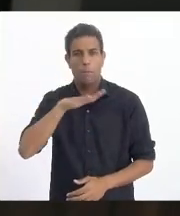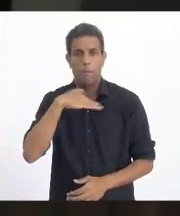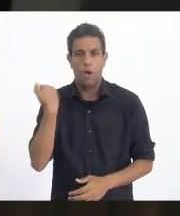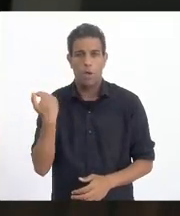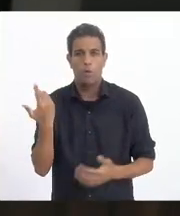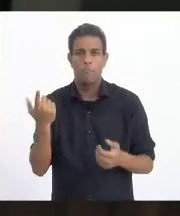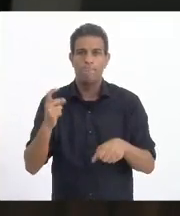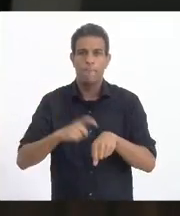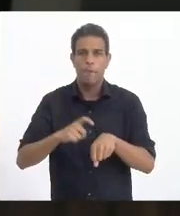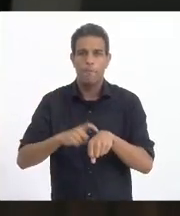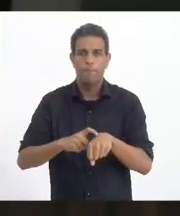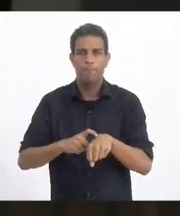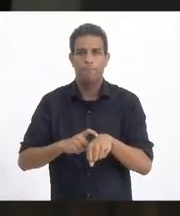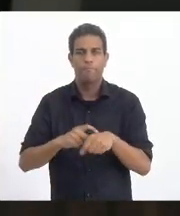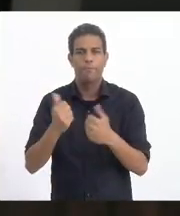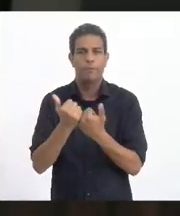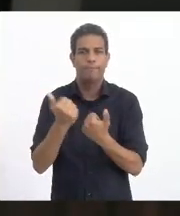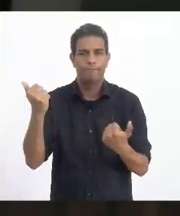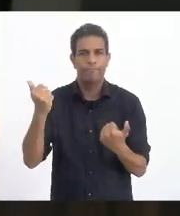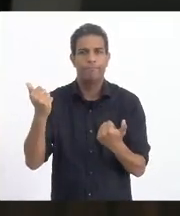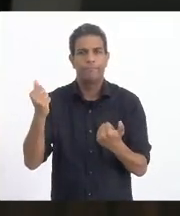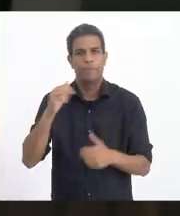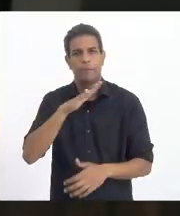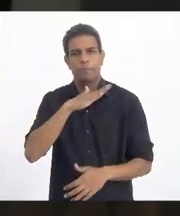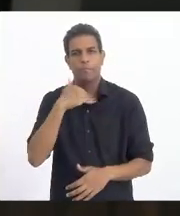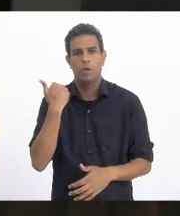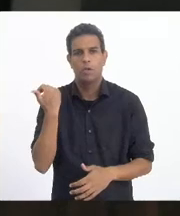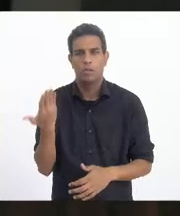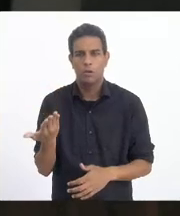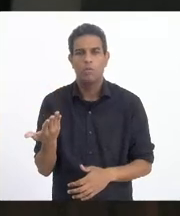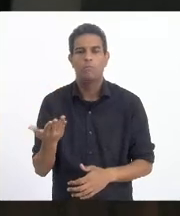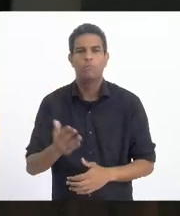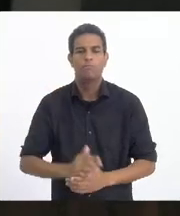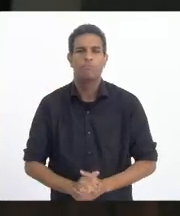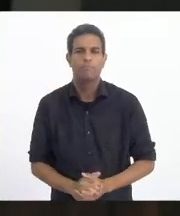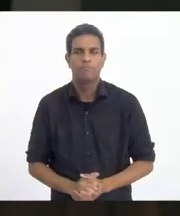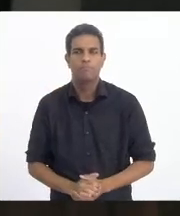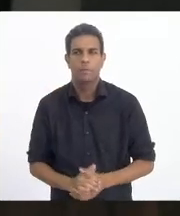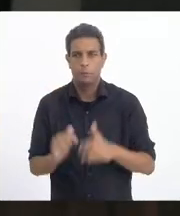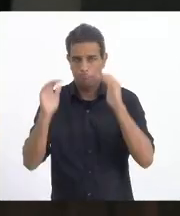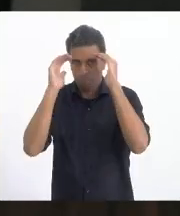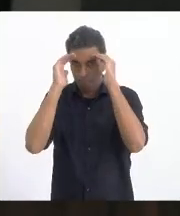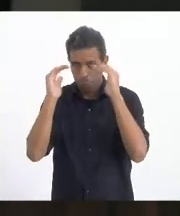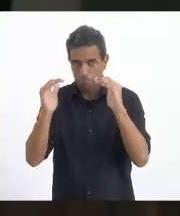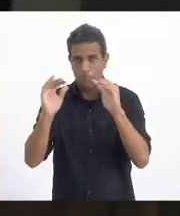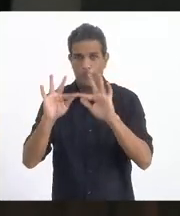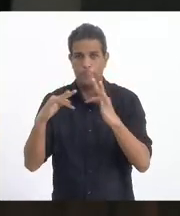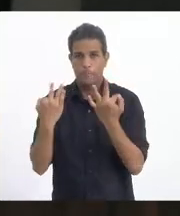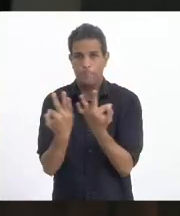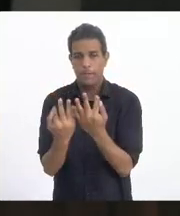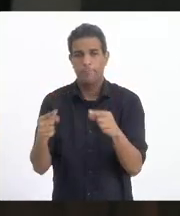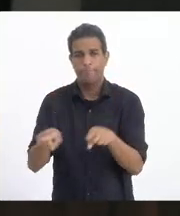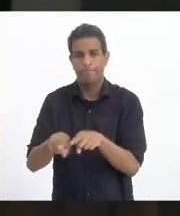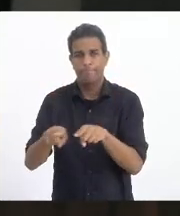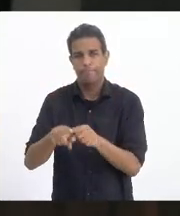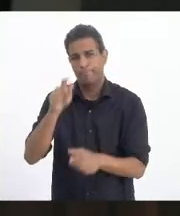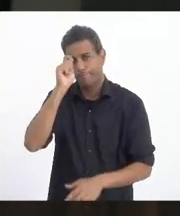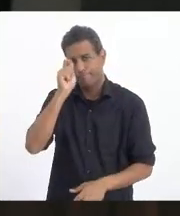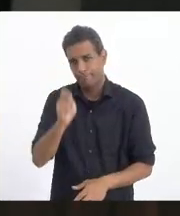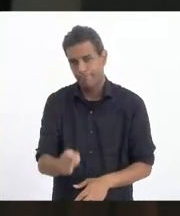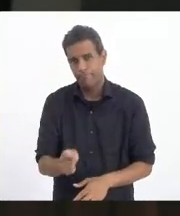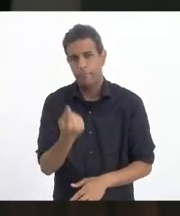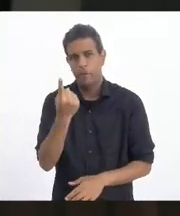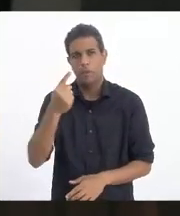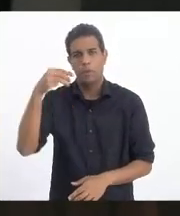morreu, ao subtenente que hoje faleceu, e em honra dele, da sua família, vamos